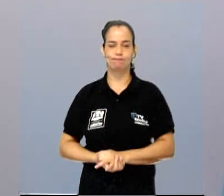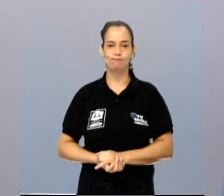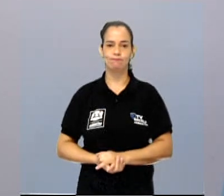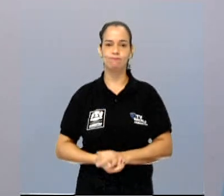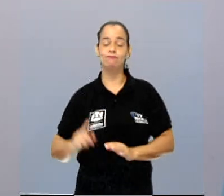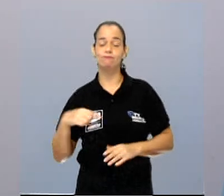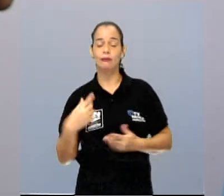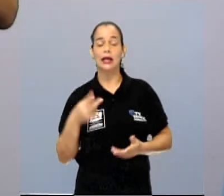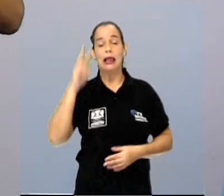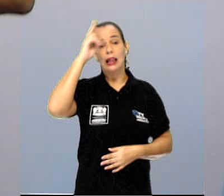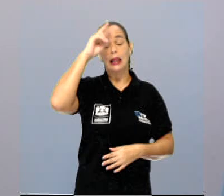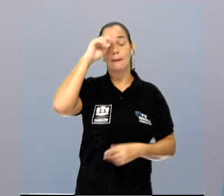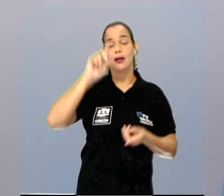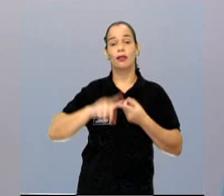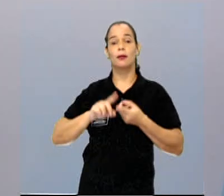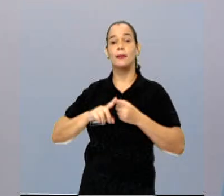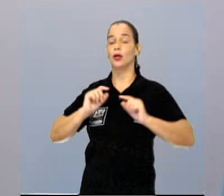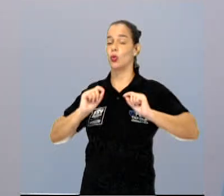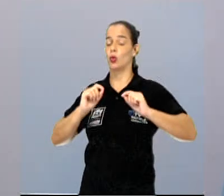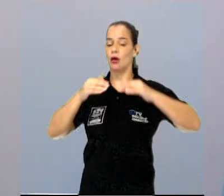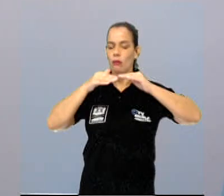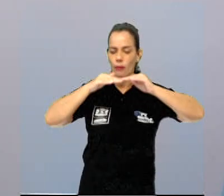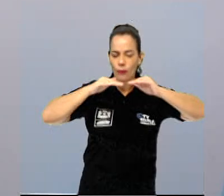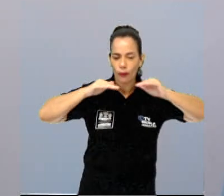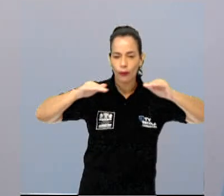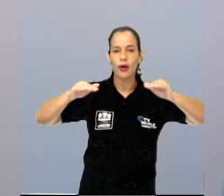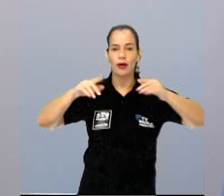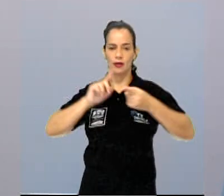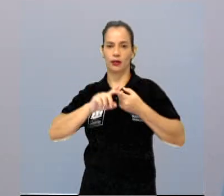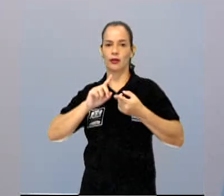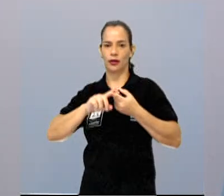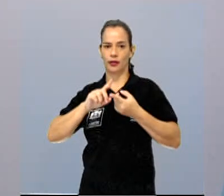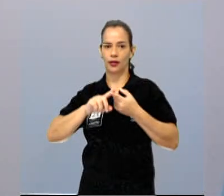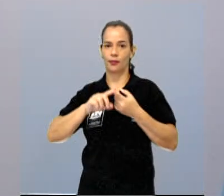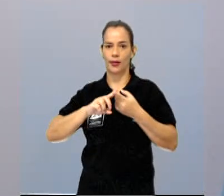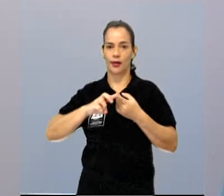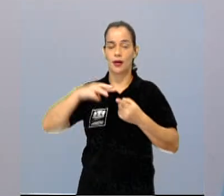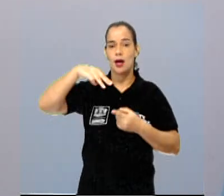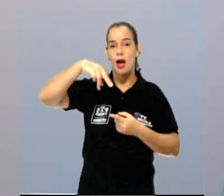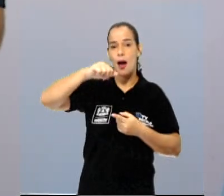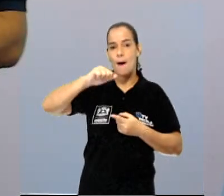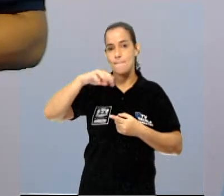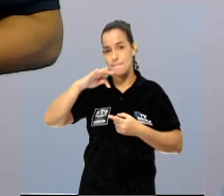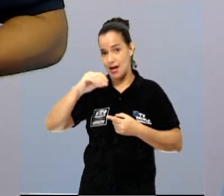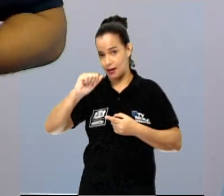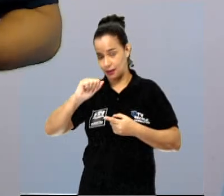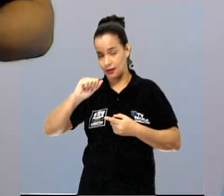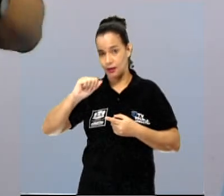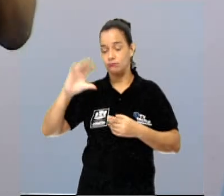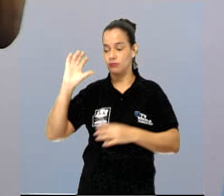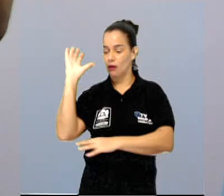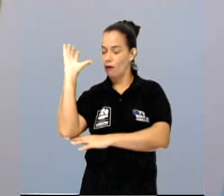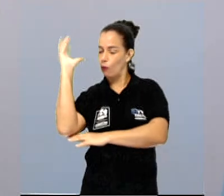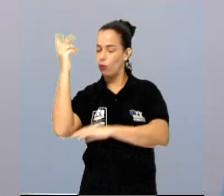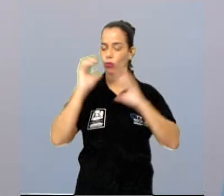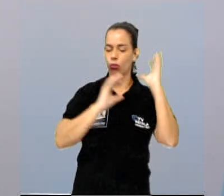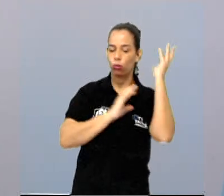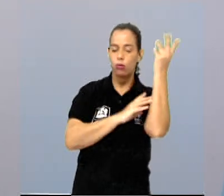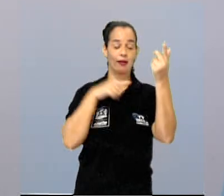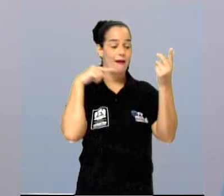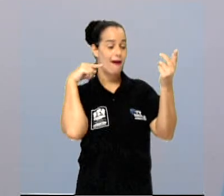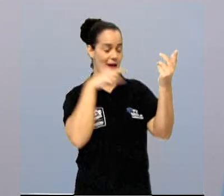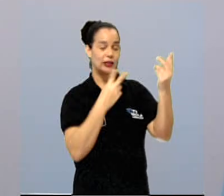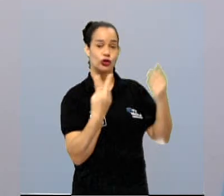também que o Cerrado e a Mata Atlântica, tá, esses dois domínios brasileiros, eles estão na